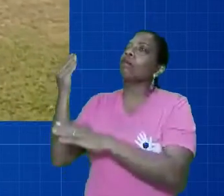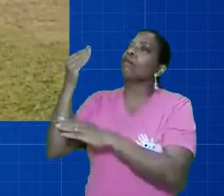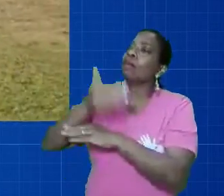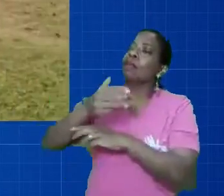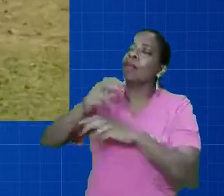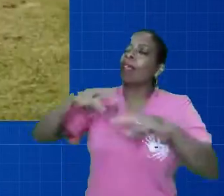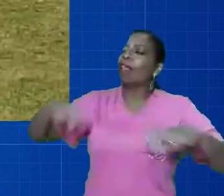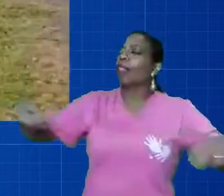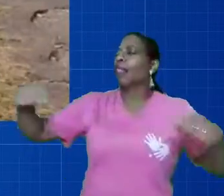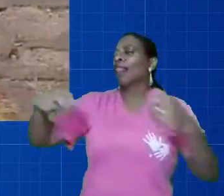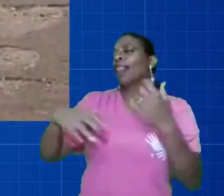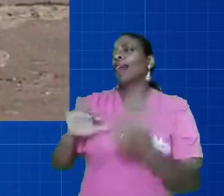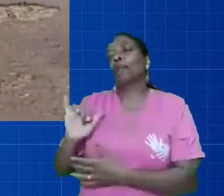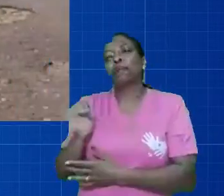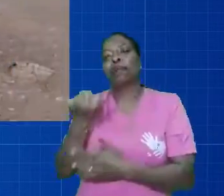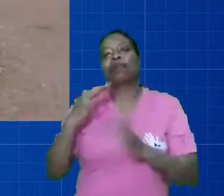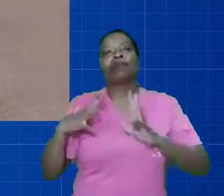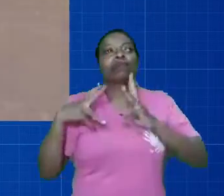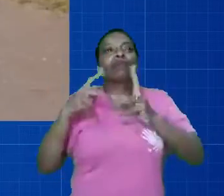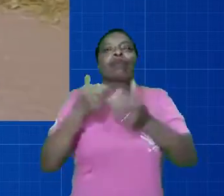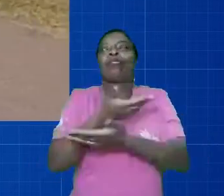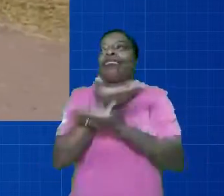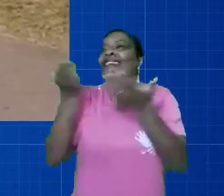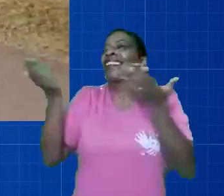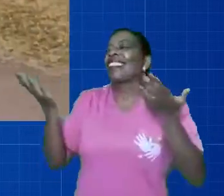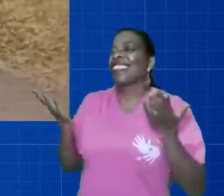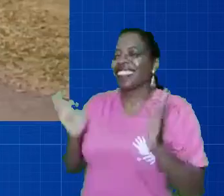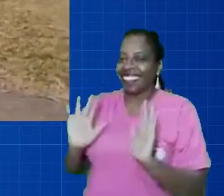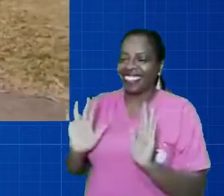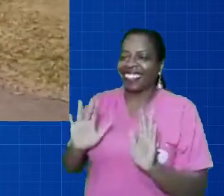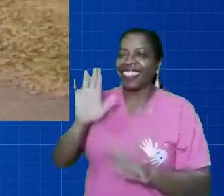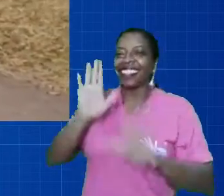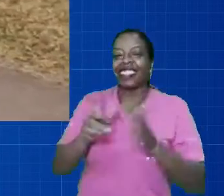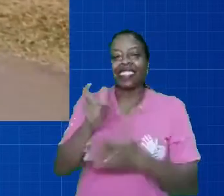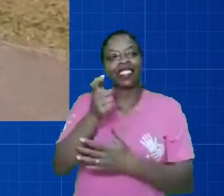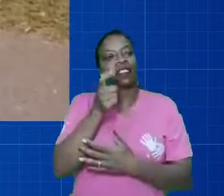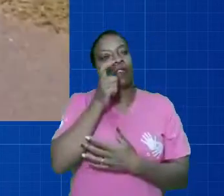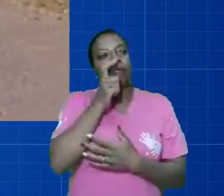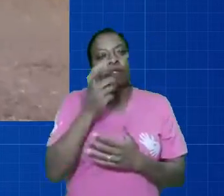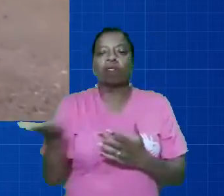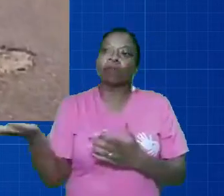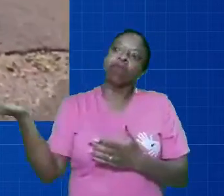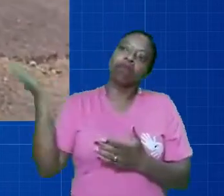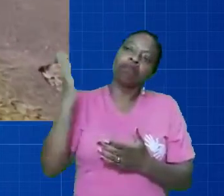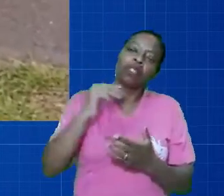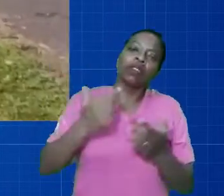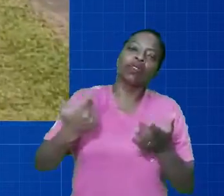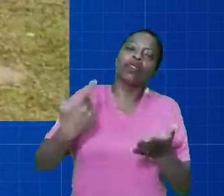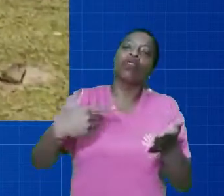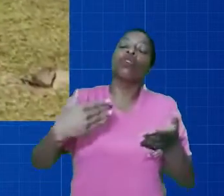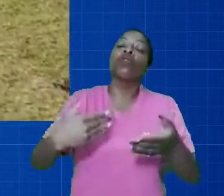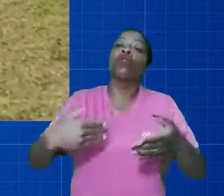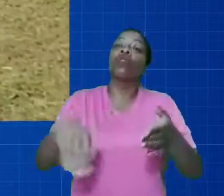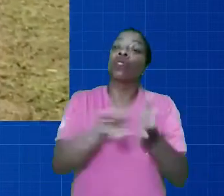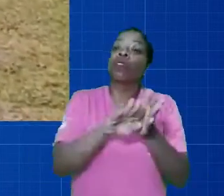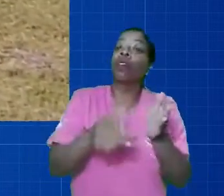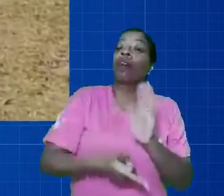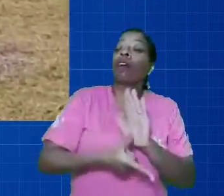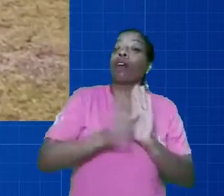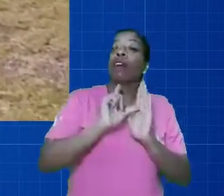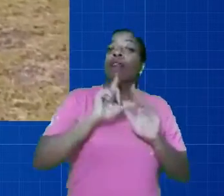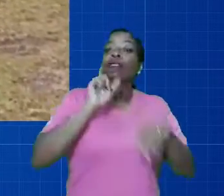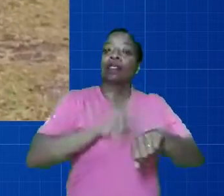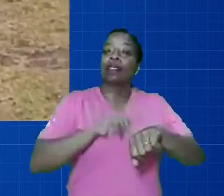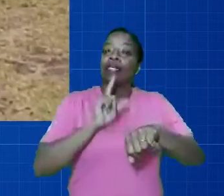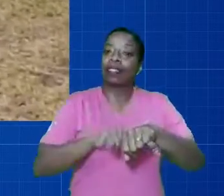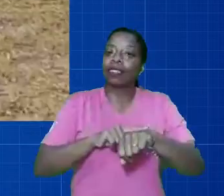aproveitavam o ambiente como um todo. Então, às vezes, eles vinham antes do horário da aula ou permaneciam um pouco depois